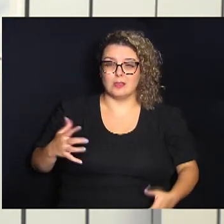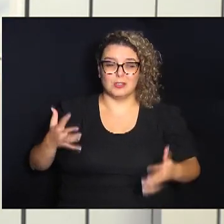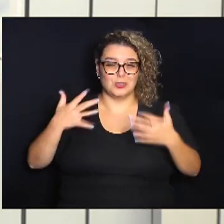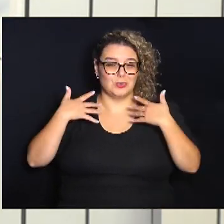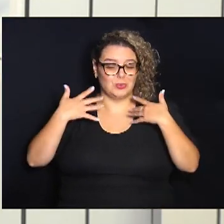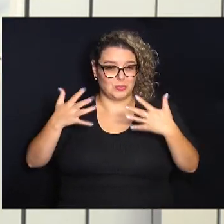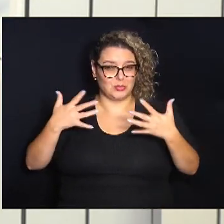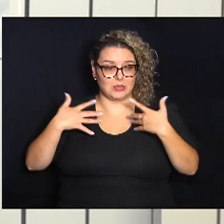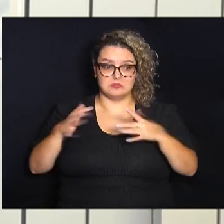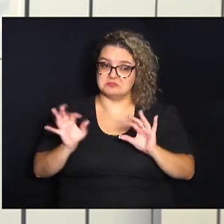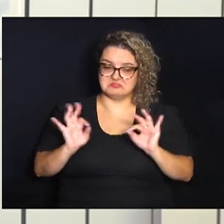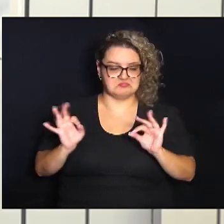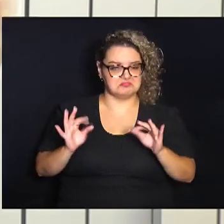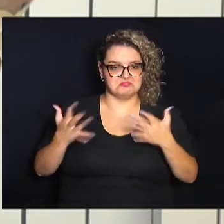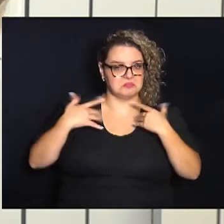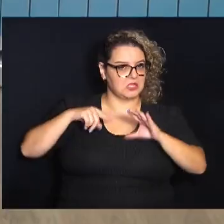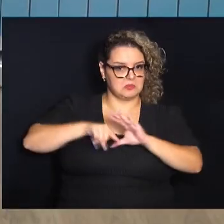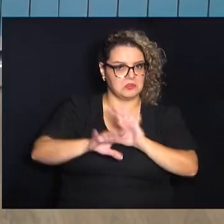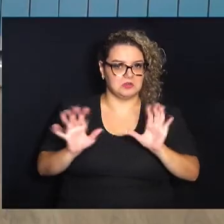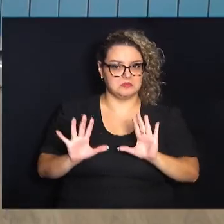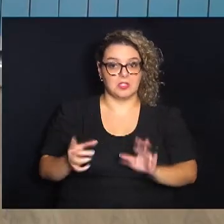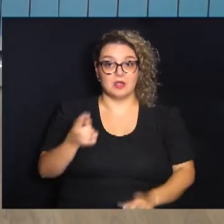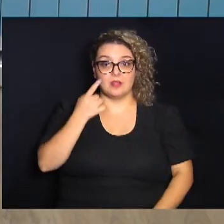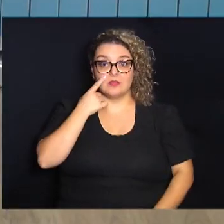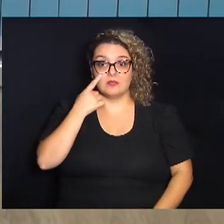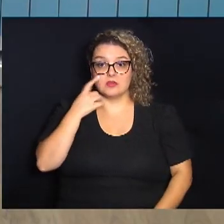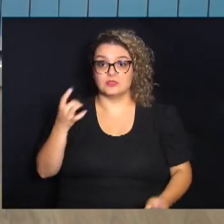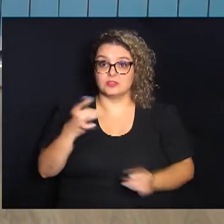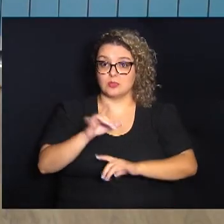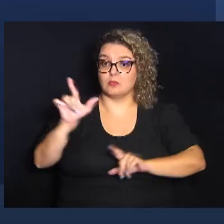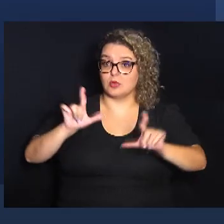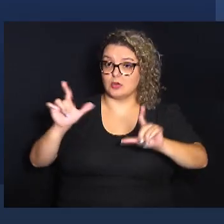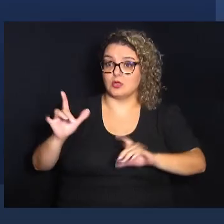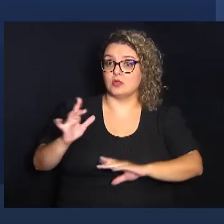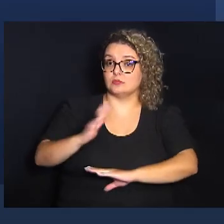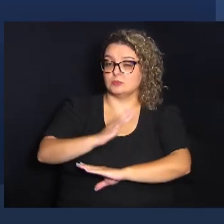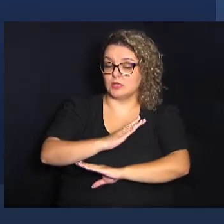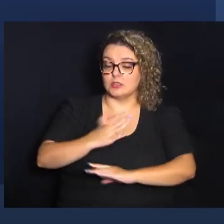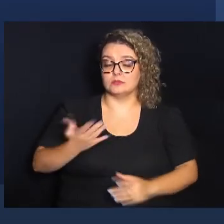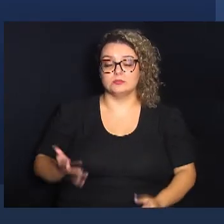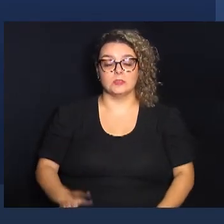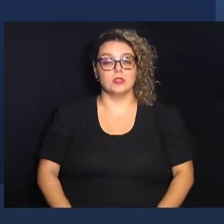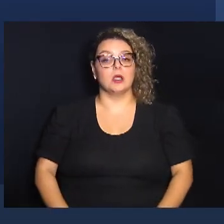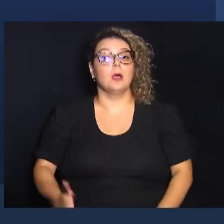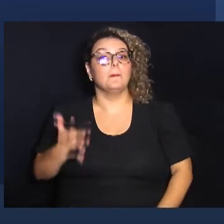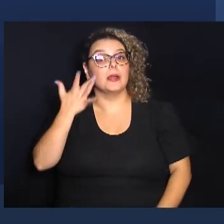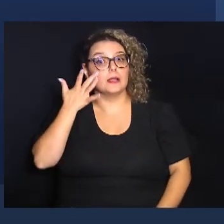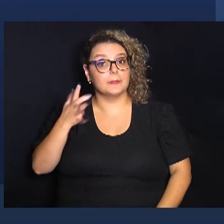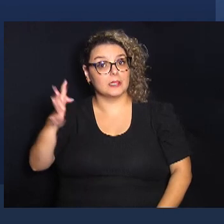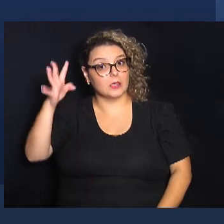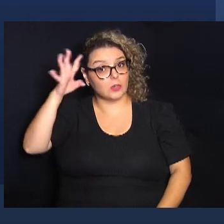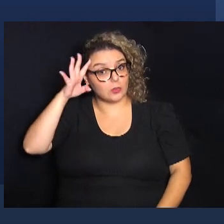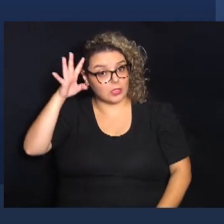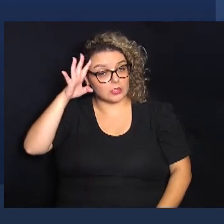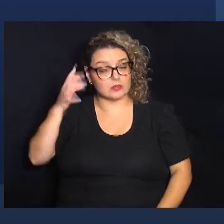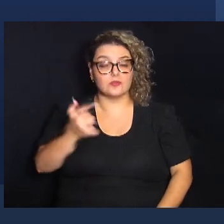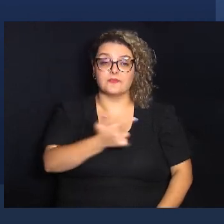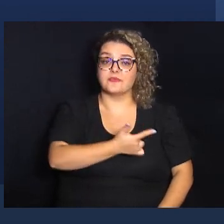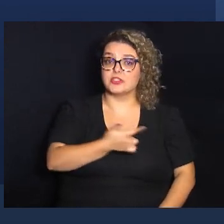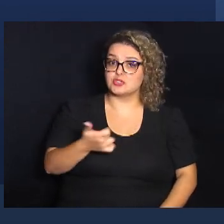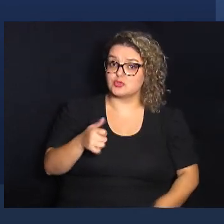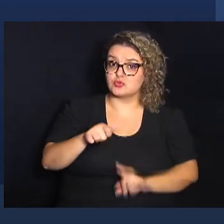mas nada de calor intenso. Olha só, as temperaturas já estão aqui na minha tela. Então, para amanhã, quarta-feira, 21 de